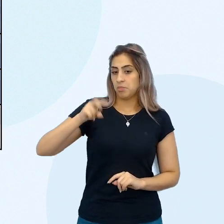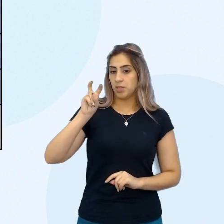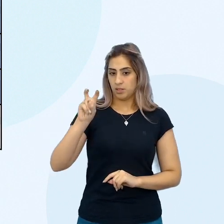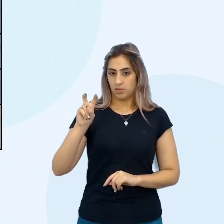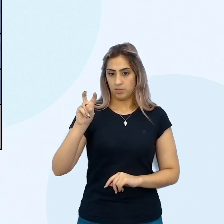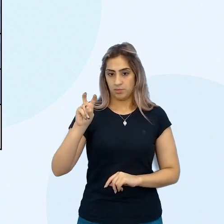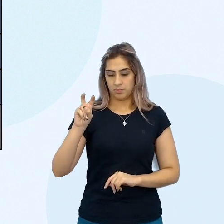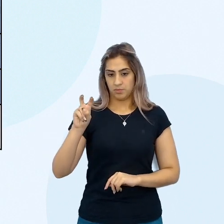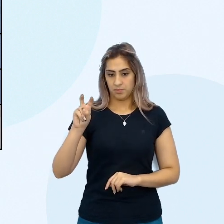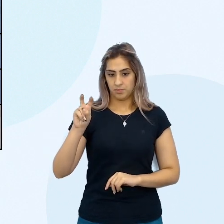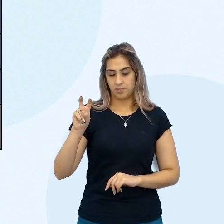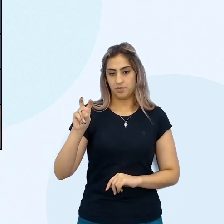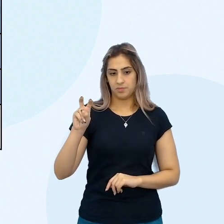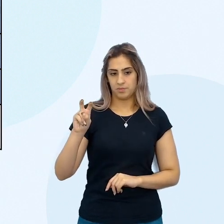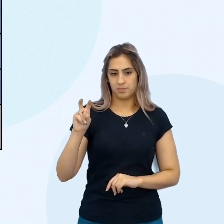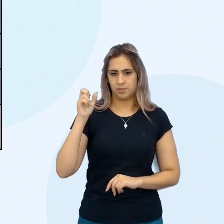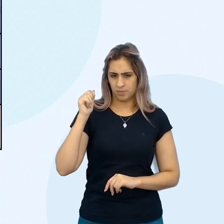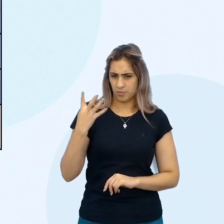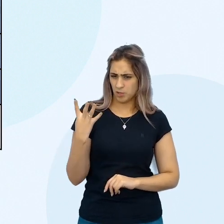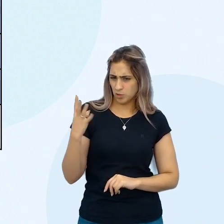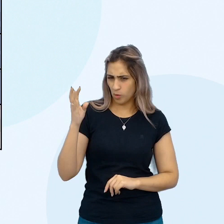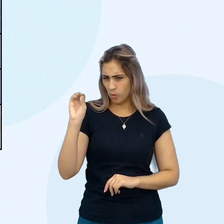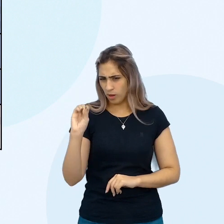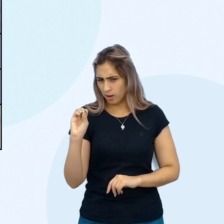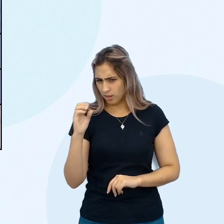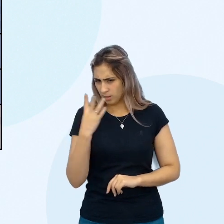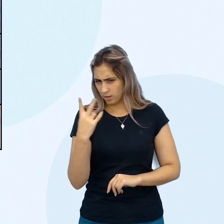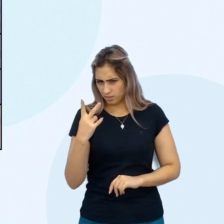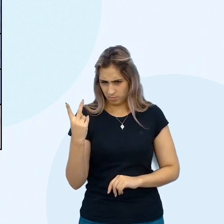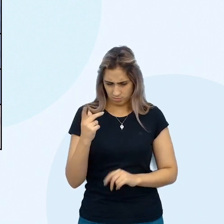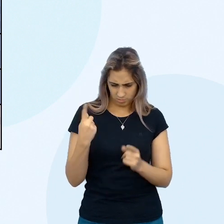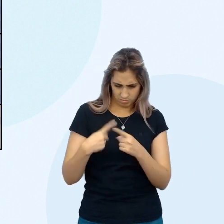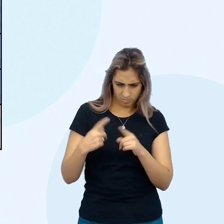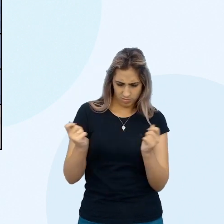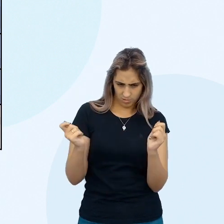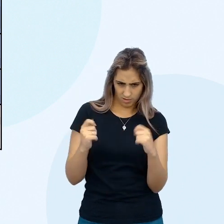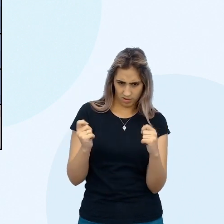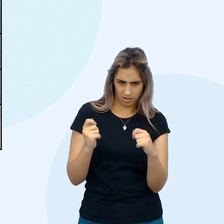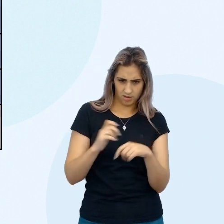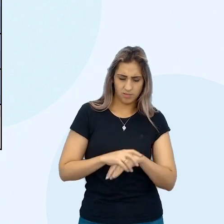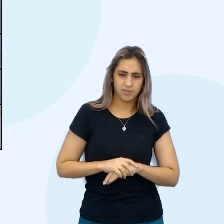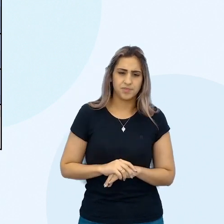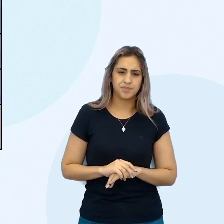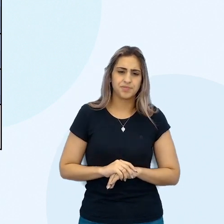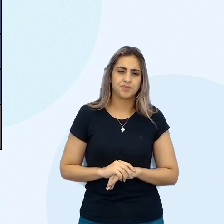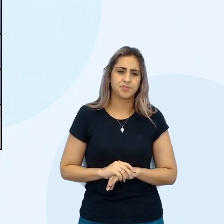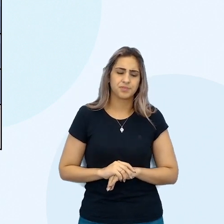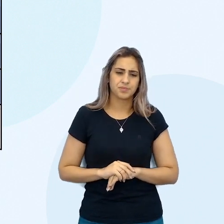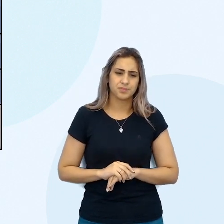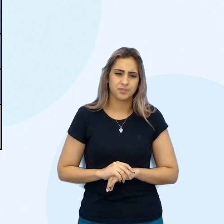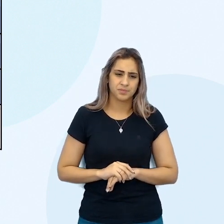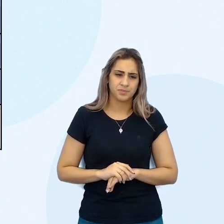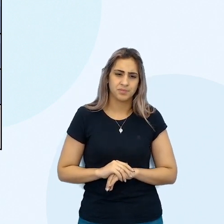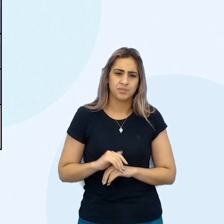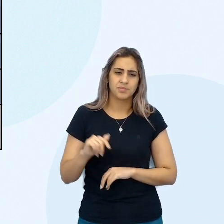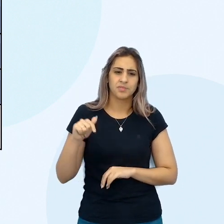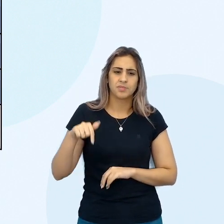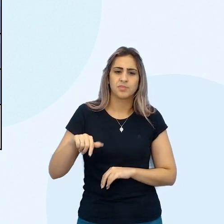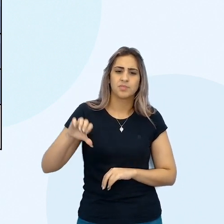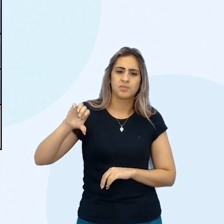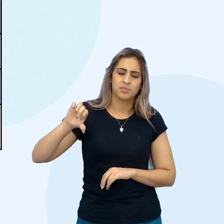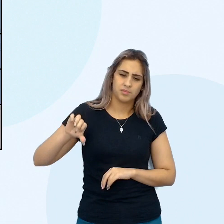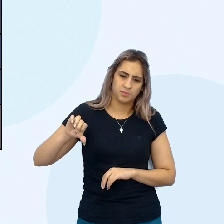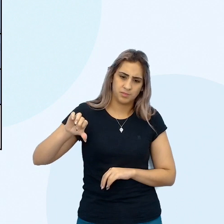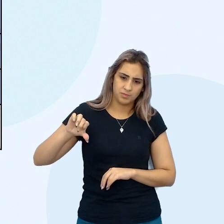39,5. 39 meses. Posso pensar em 40 duas vezes? Pode, aí depois tira meio tira e meio. Não é? Então vai dar 79.